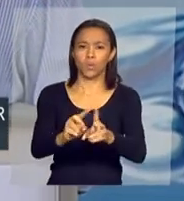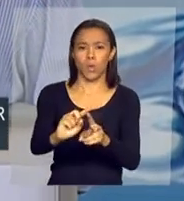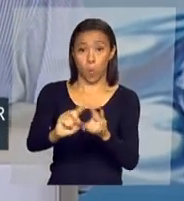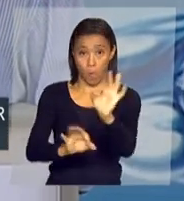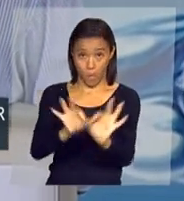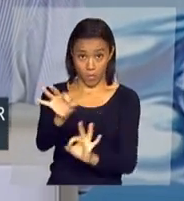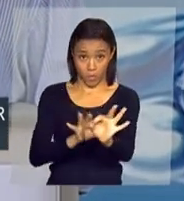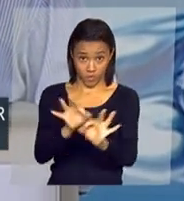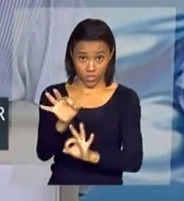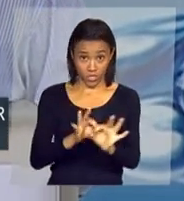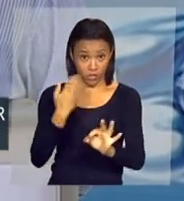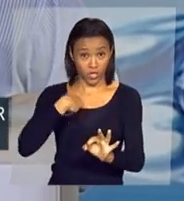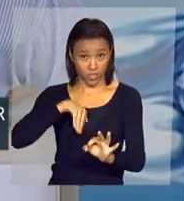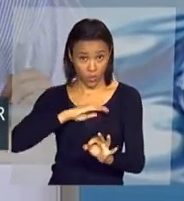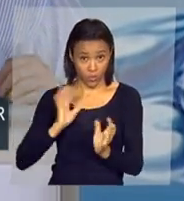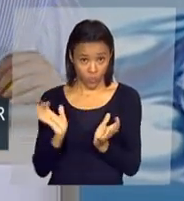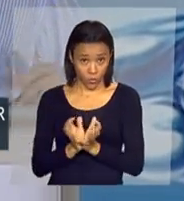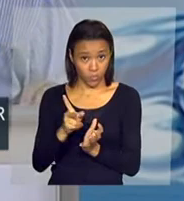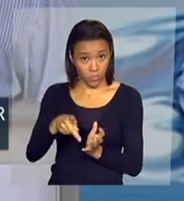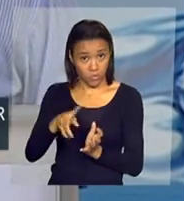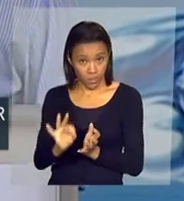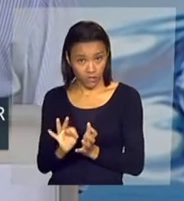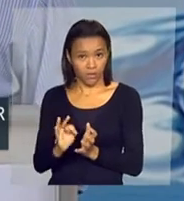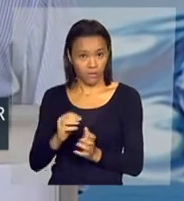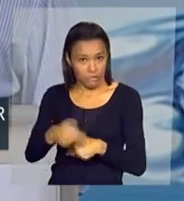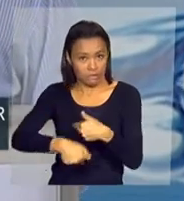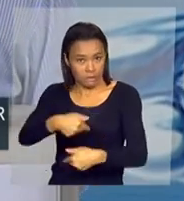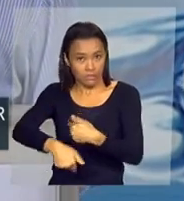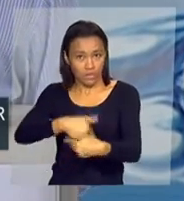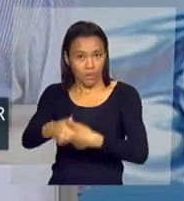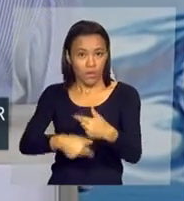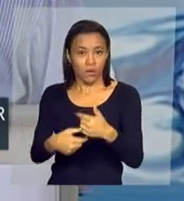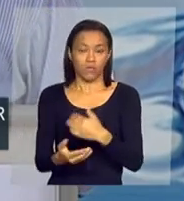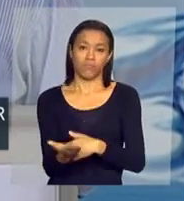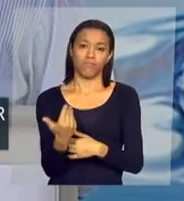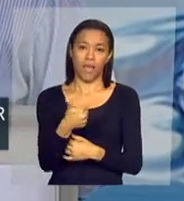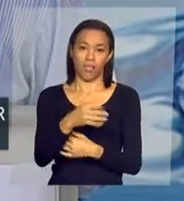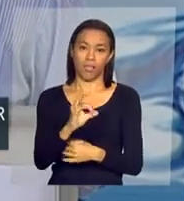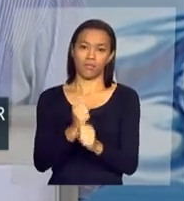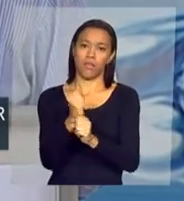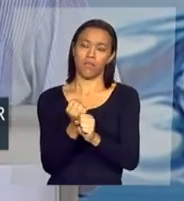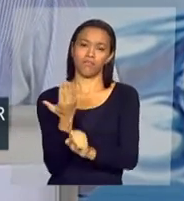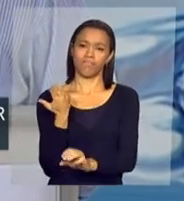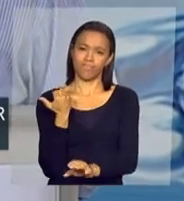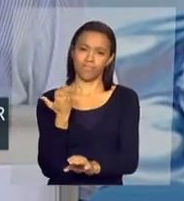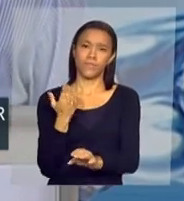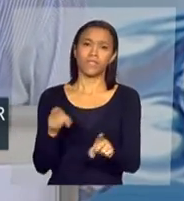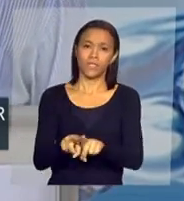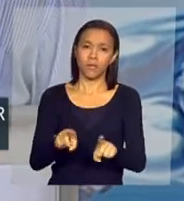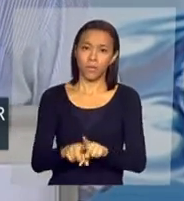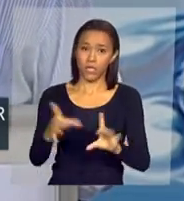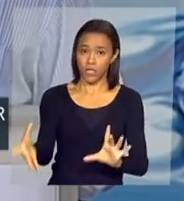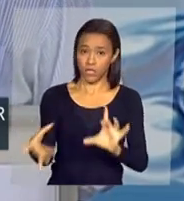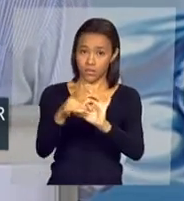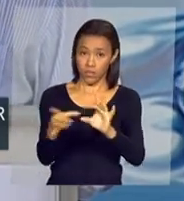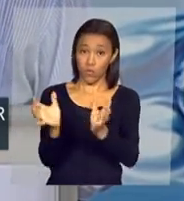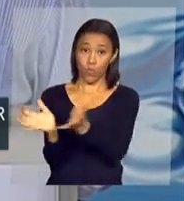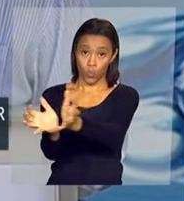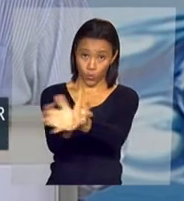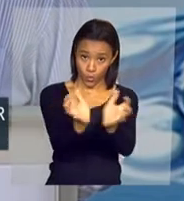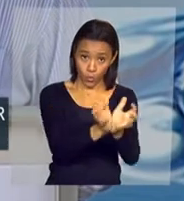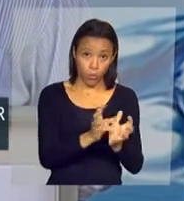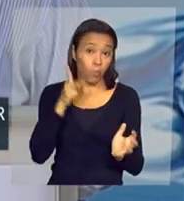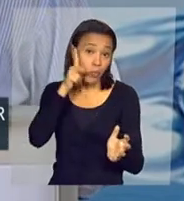nosso partido vem implementando nessa nação da última década. Em consonância com os partidos aliados, aqui